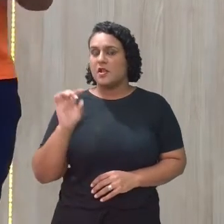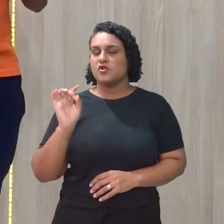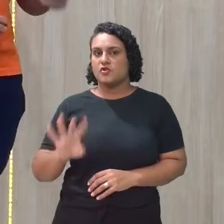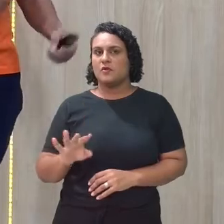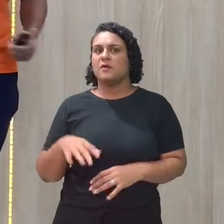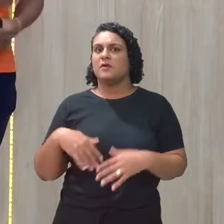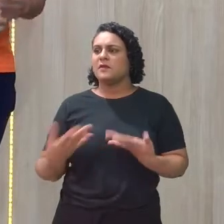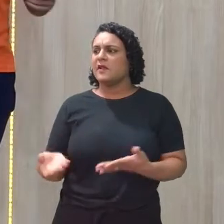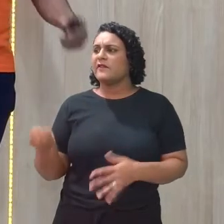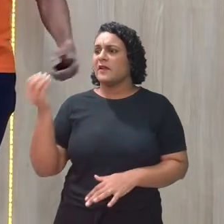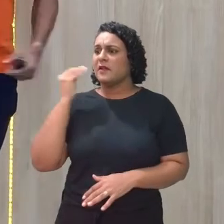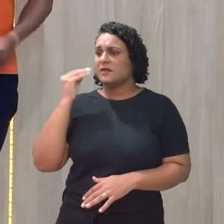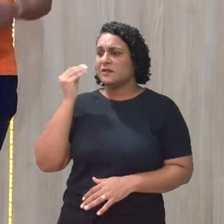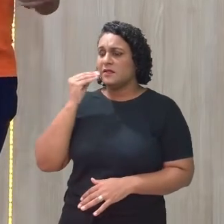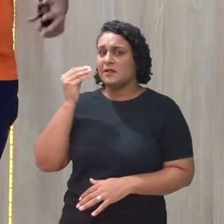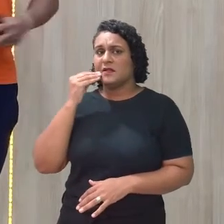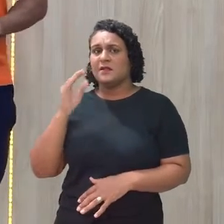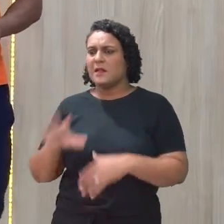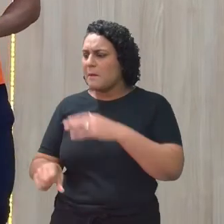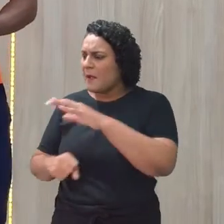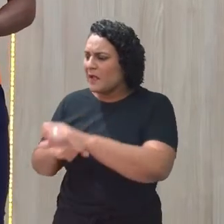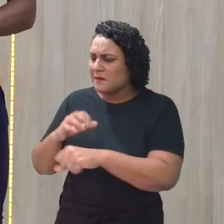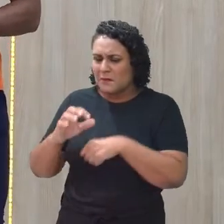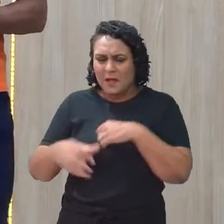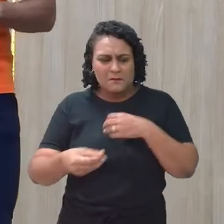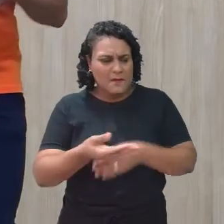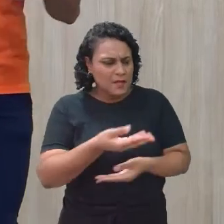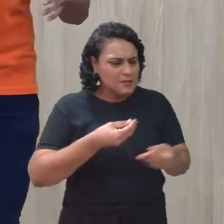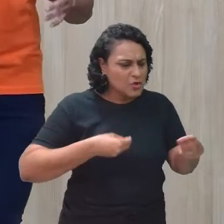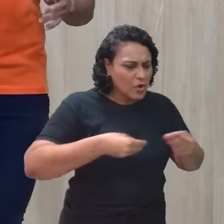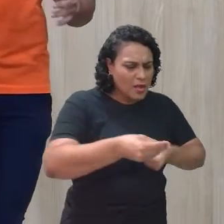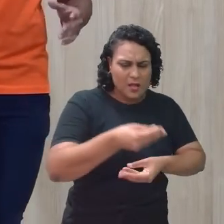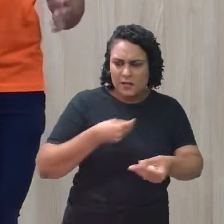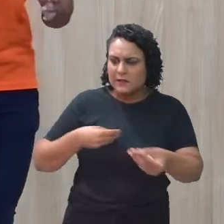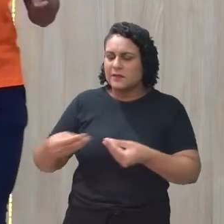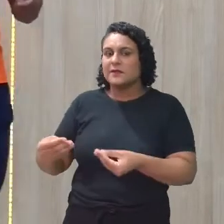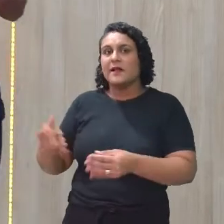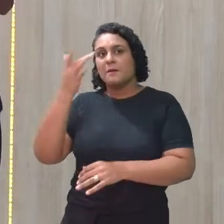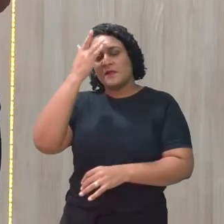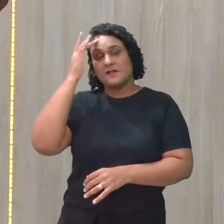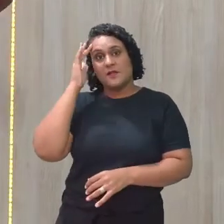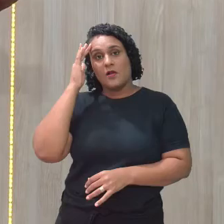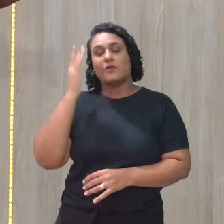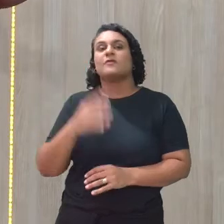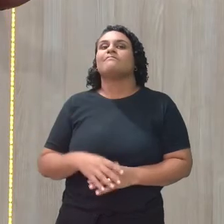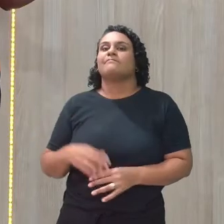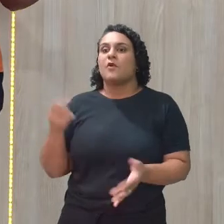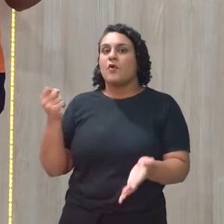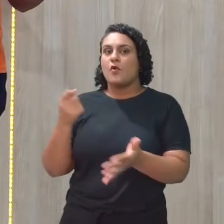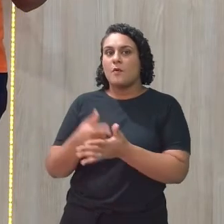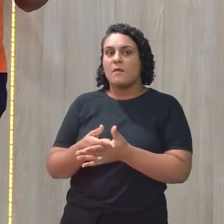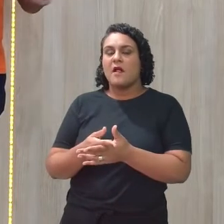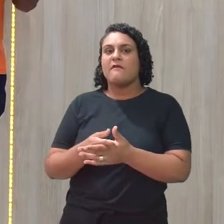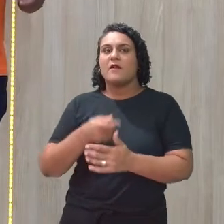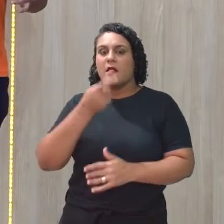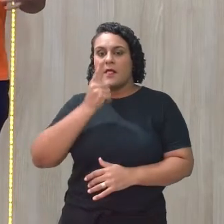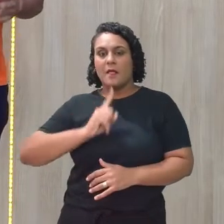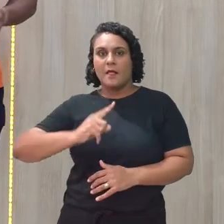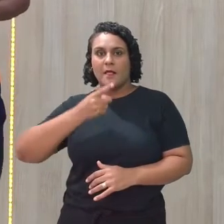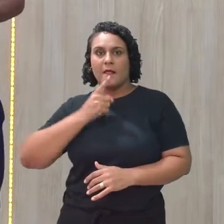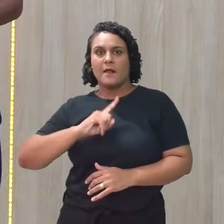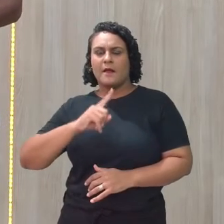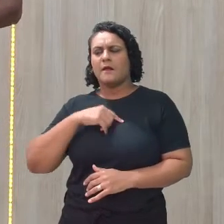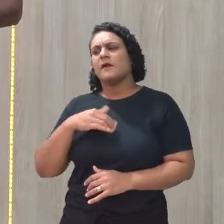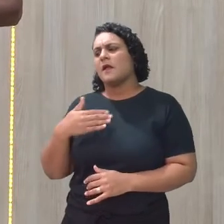aí a gente ficava tentando pegar lanche de todo mundo, né? Então o pessoal comprava aqueles sacolé que vinha no saquinho, aí eu chegava, me